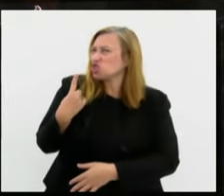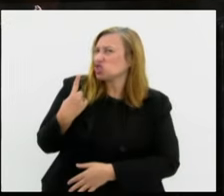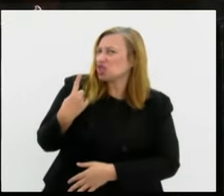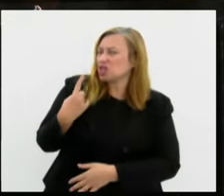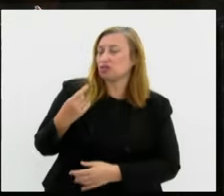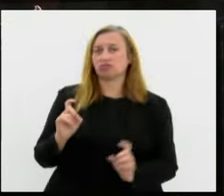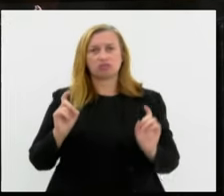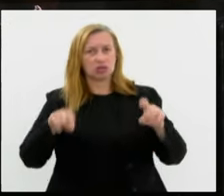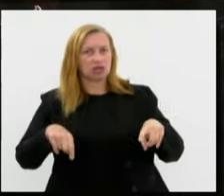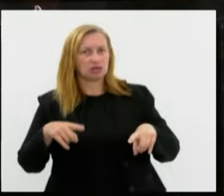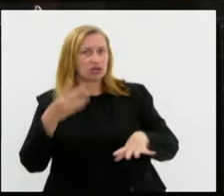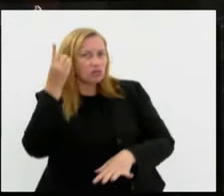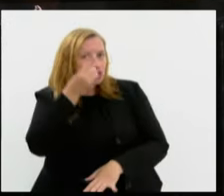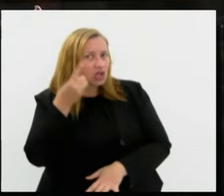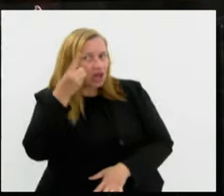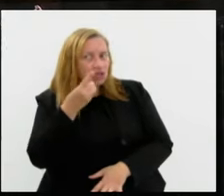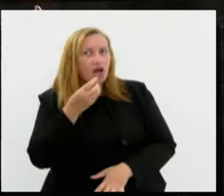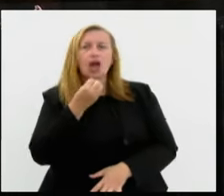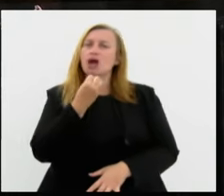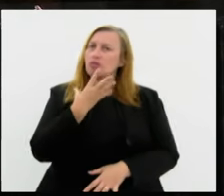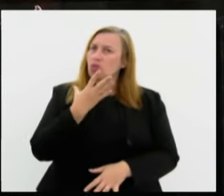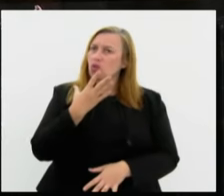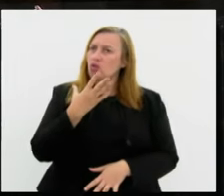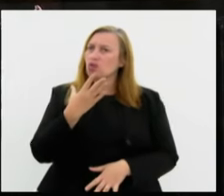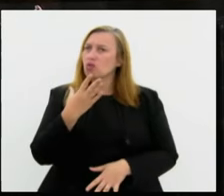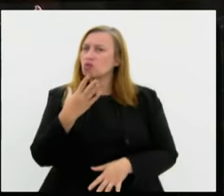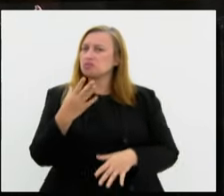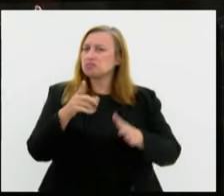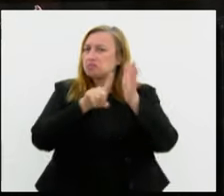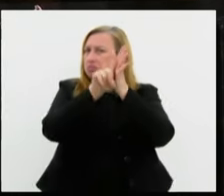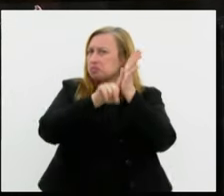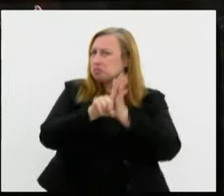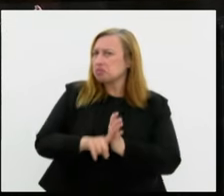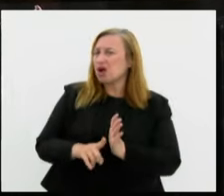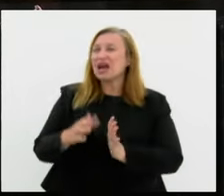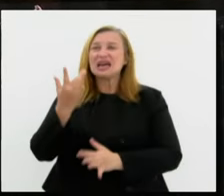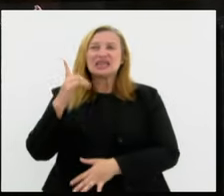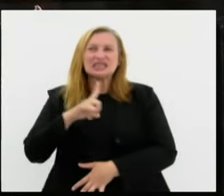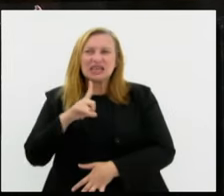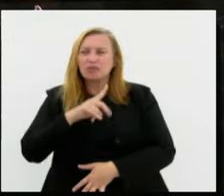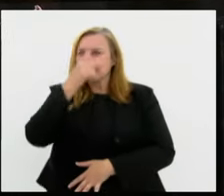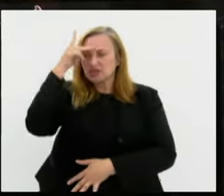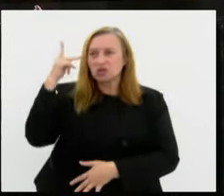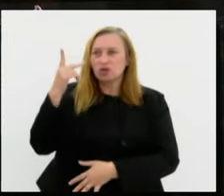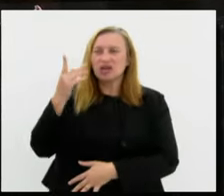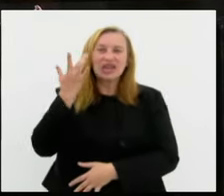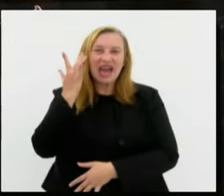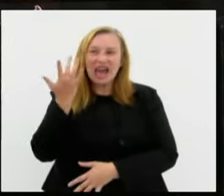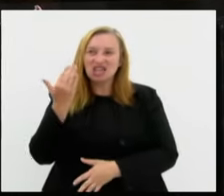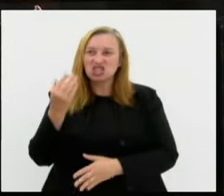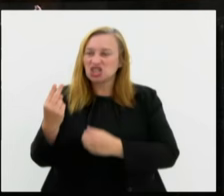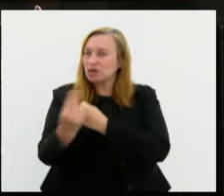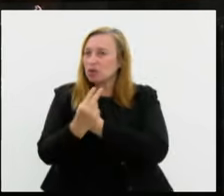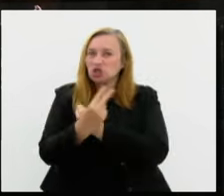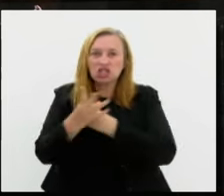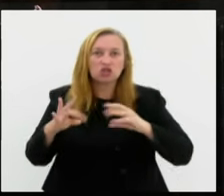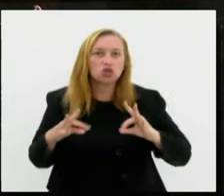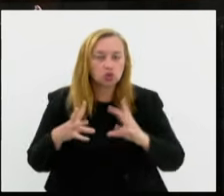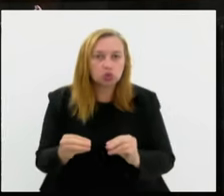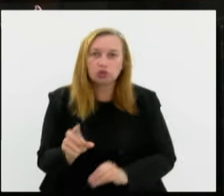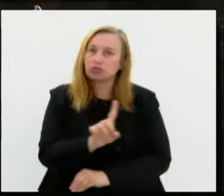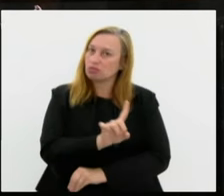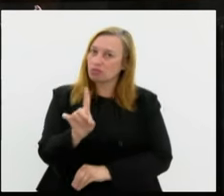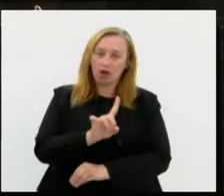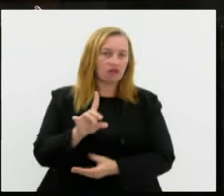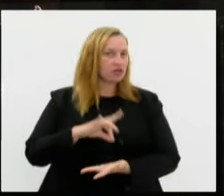mandato parlamentar. É bom fazer essa diferença, porque tem gente que acha que imunidade cobre toda e qualquer coisa. Não é